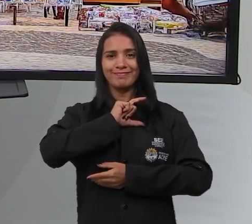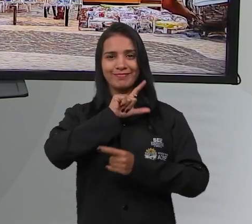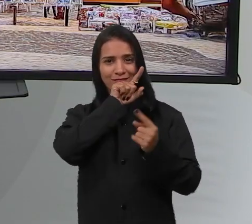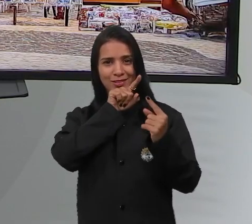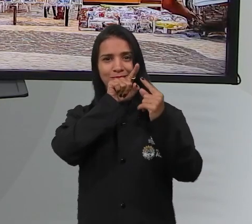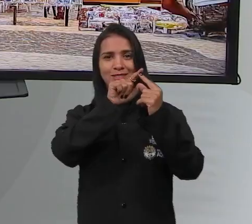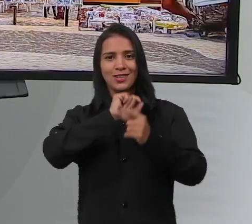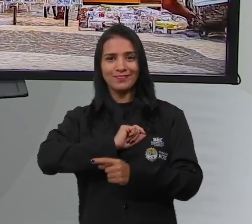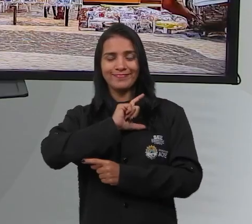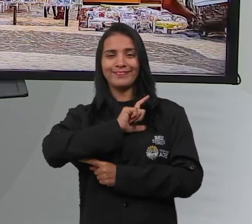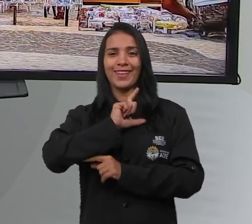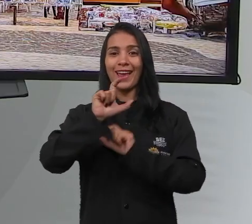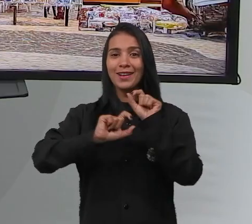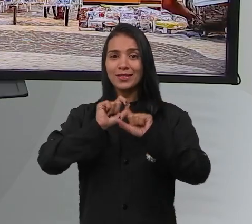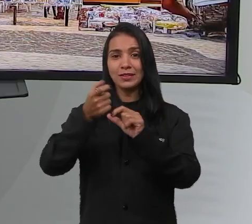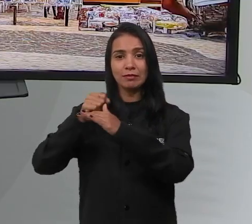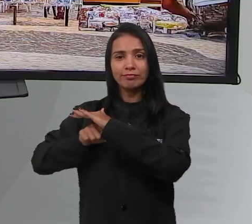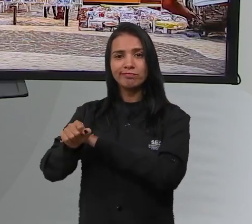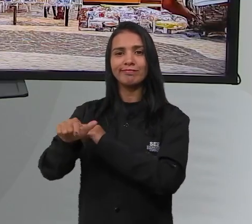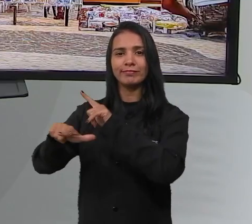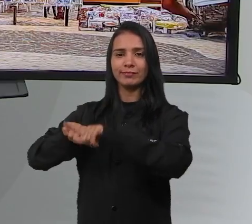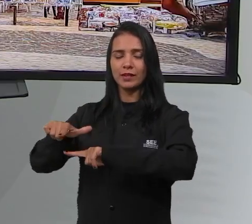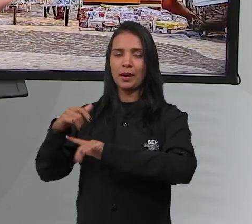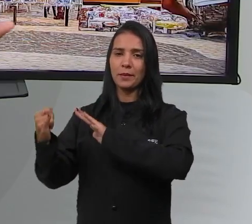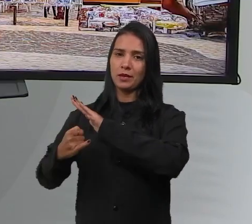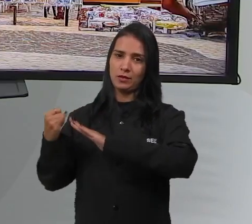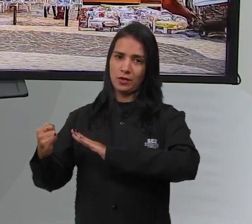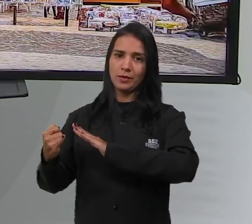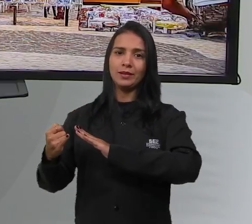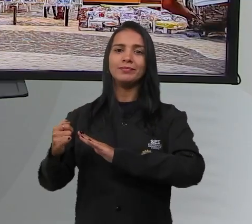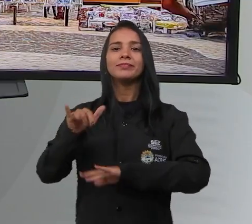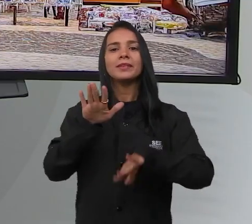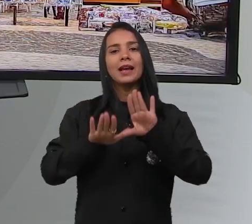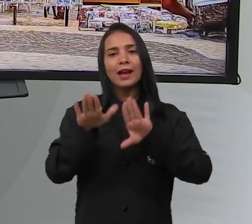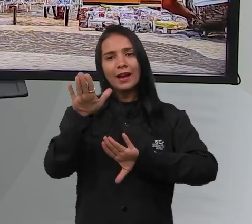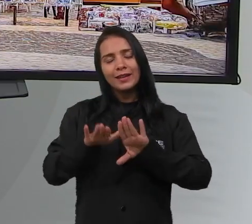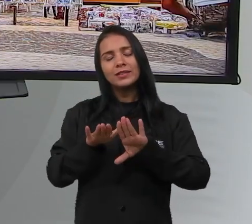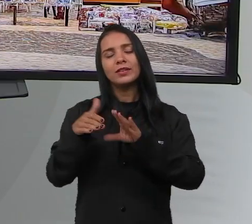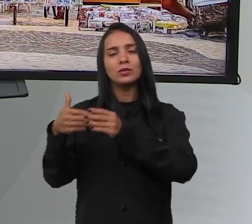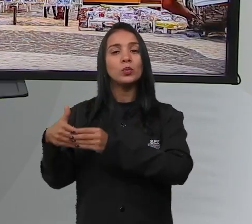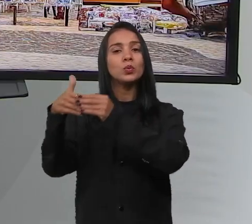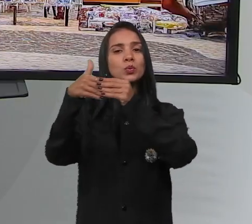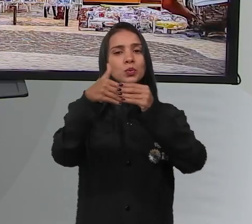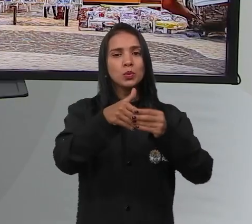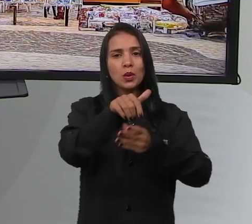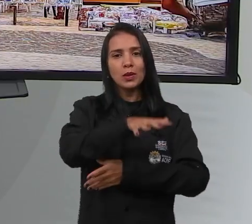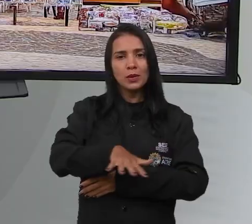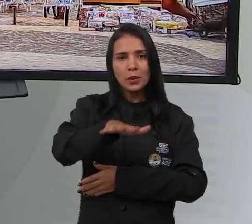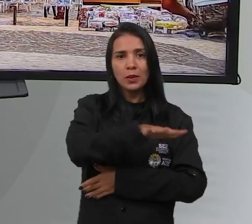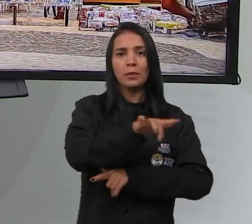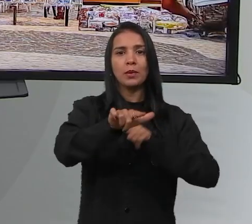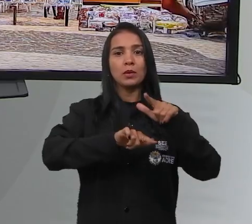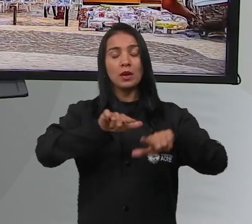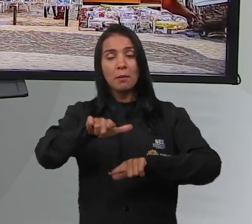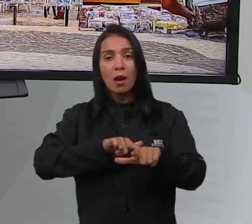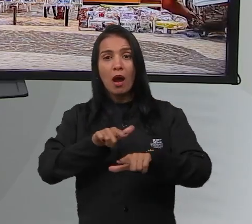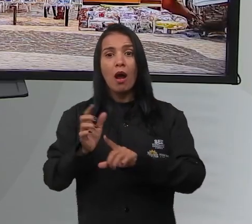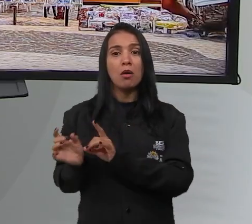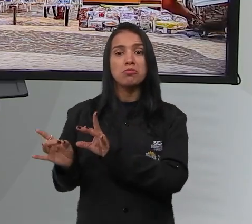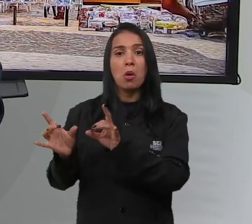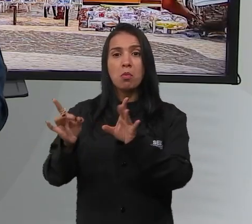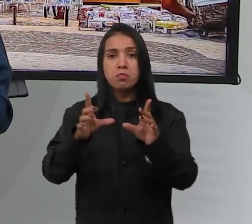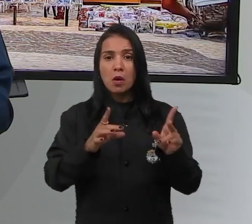na informalidade. Às vezes eles levam para o setor de trabalho um bolo,